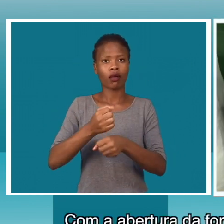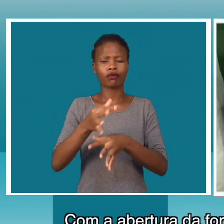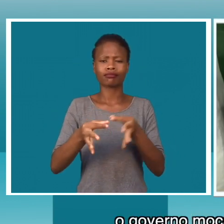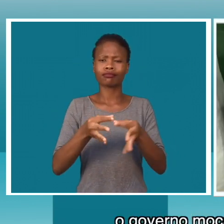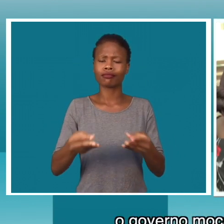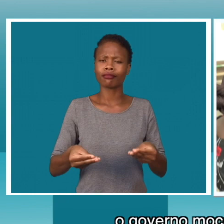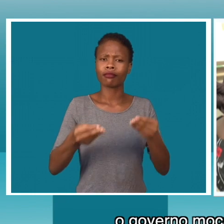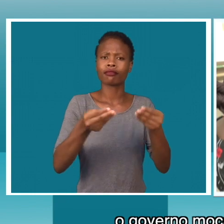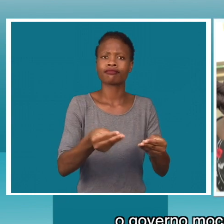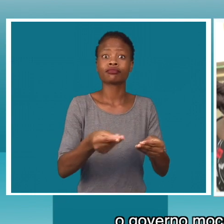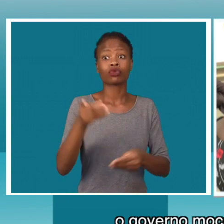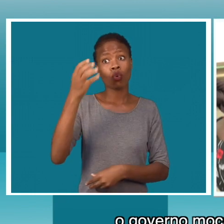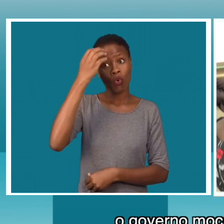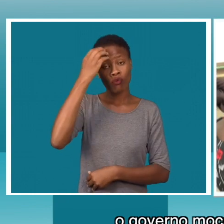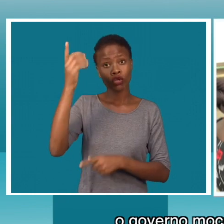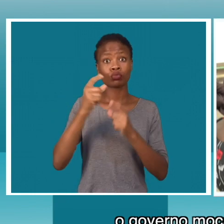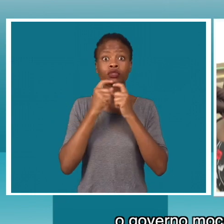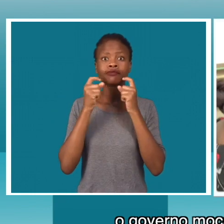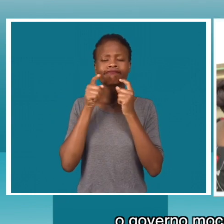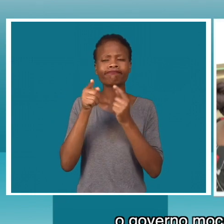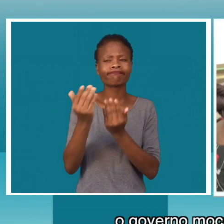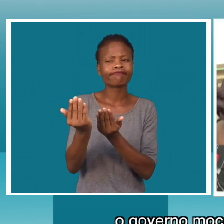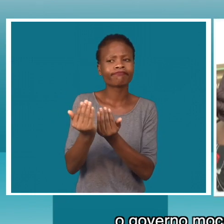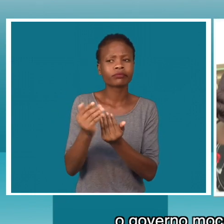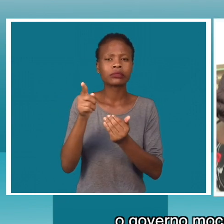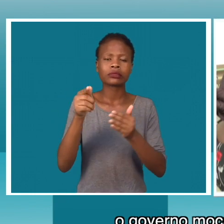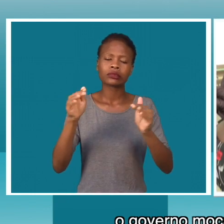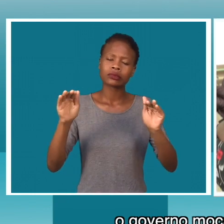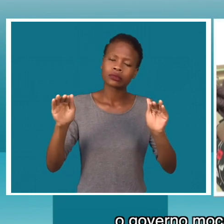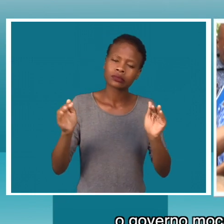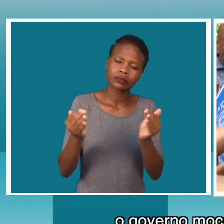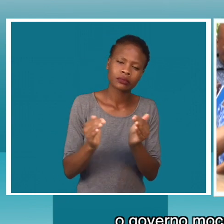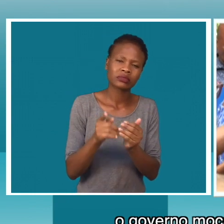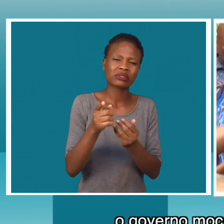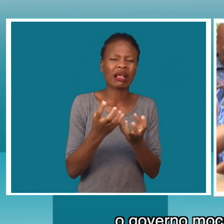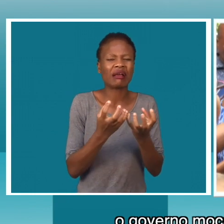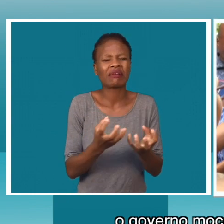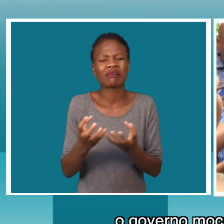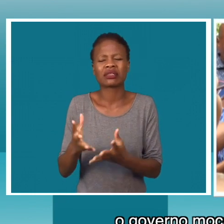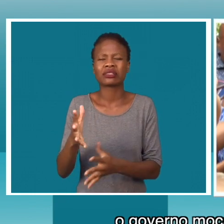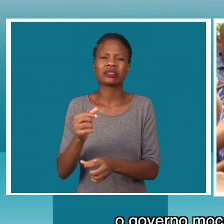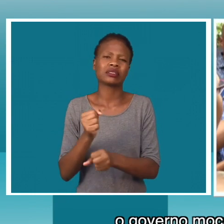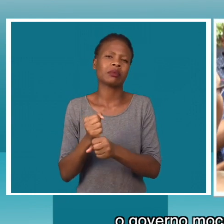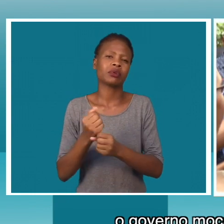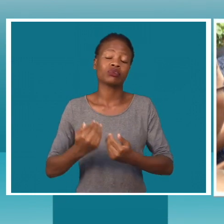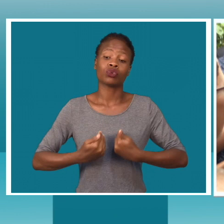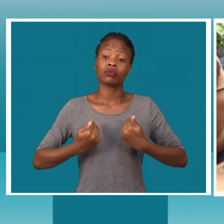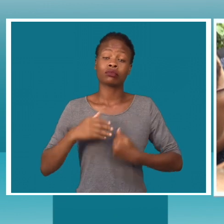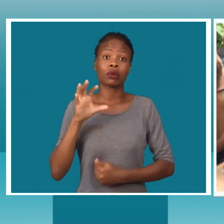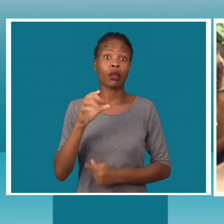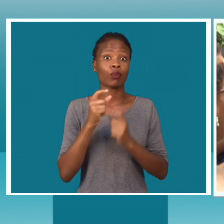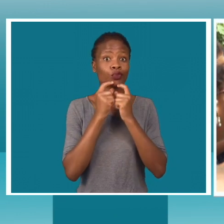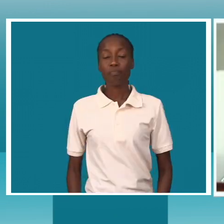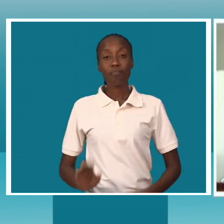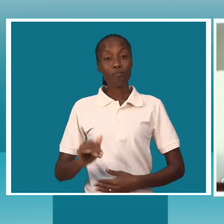ano, o governo moçambicano espera minimizar a questão do desemprego para jovens no país.